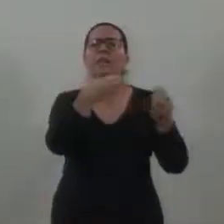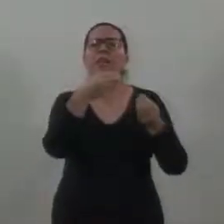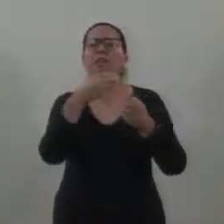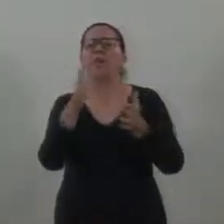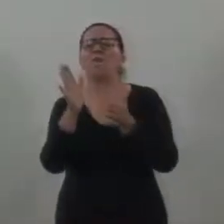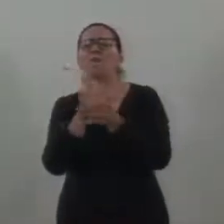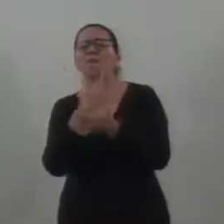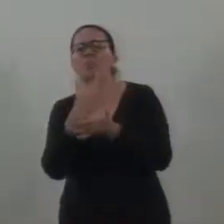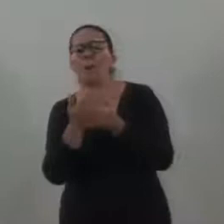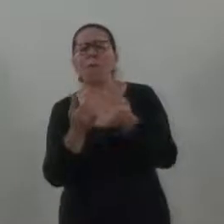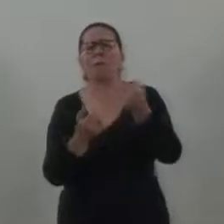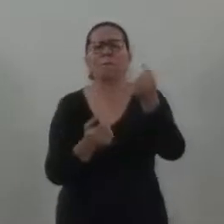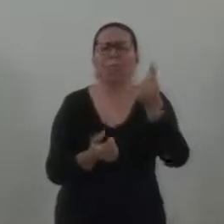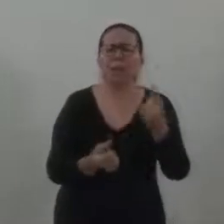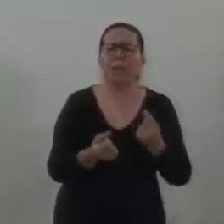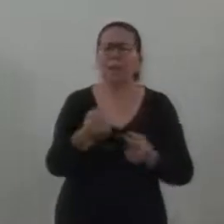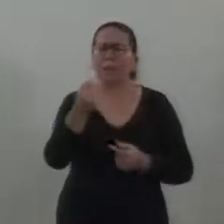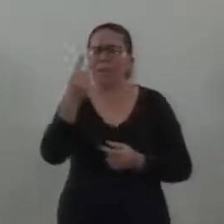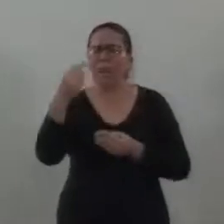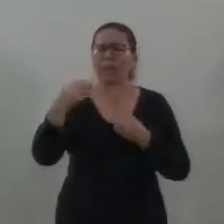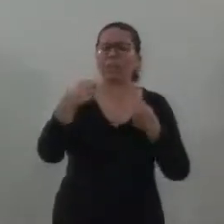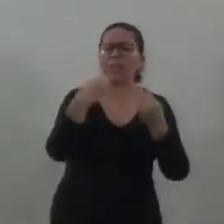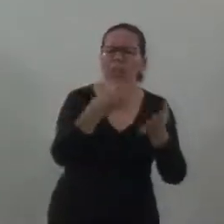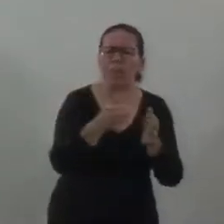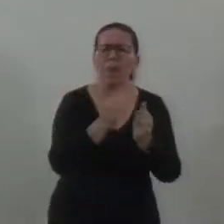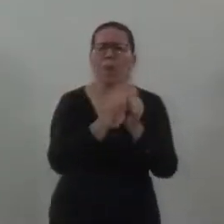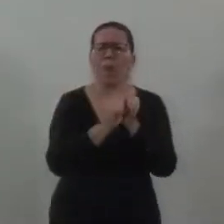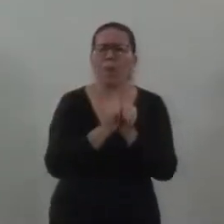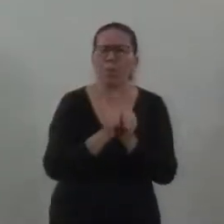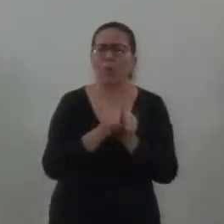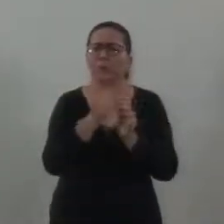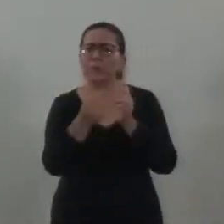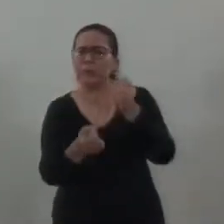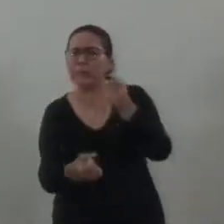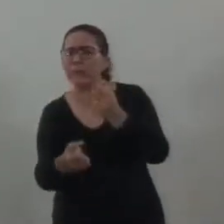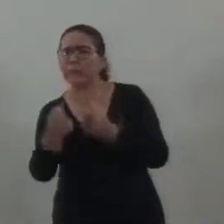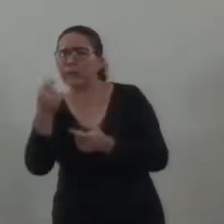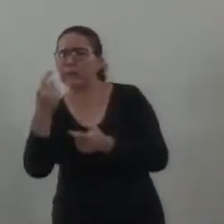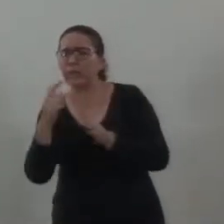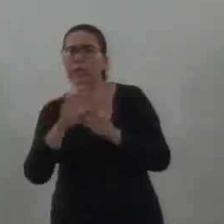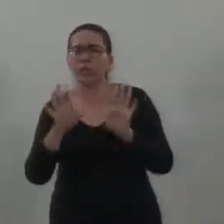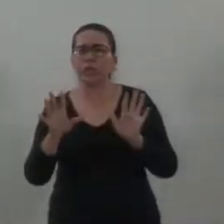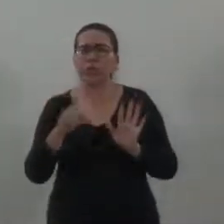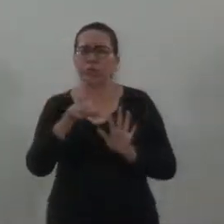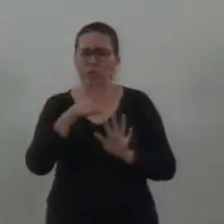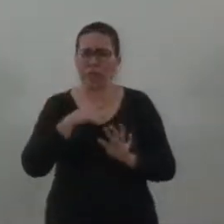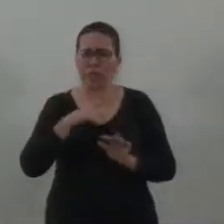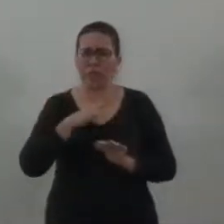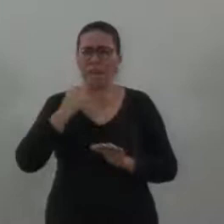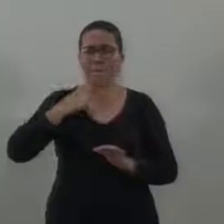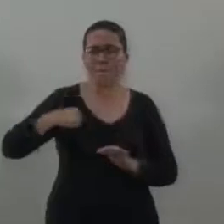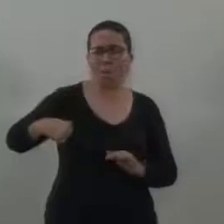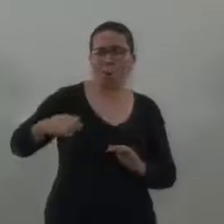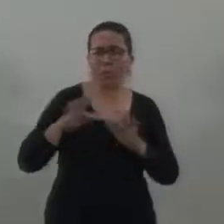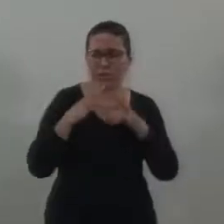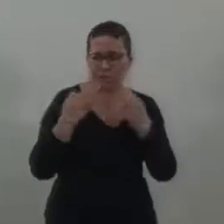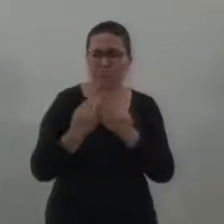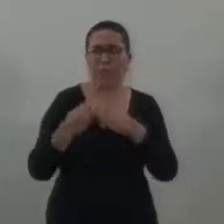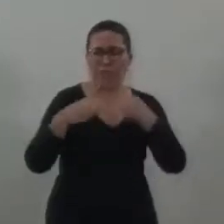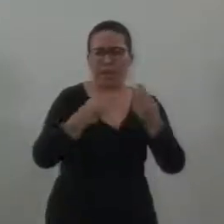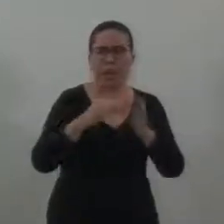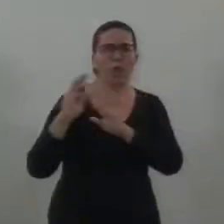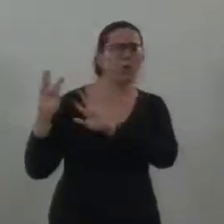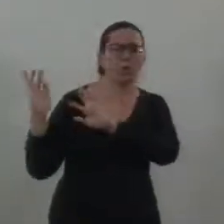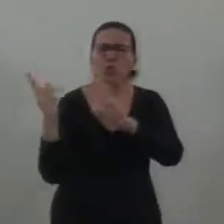algumas famílias, uma confusão, ninguém conseguia falar, os critérios eram só para quem tinha Bolsa Família, não para todas